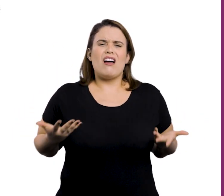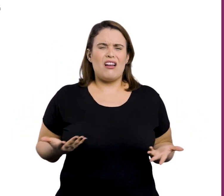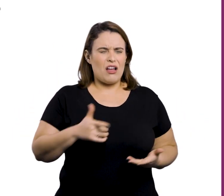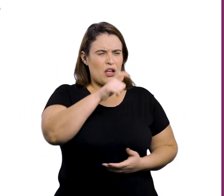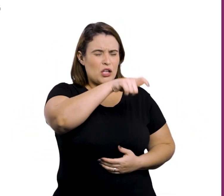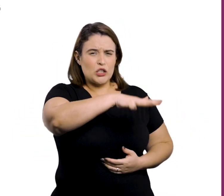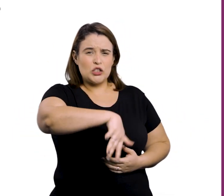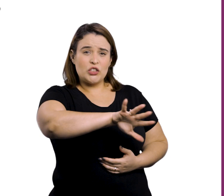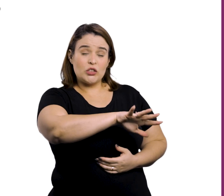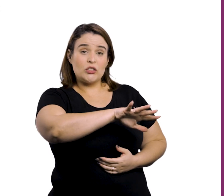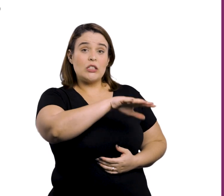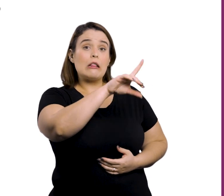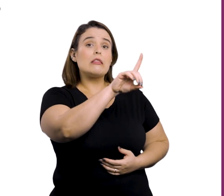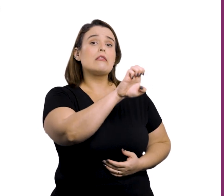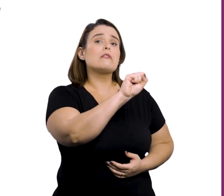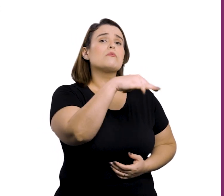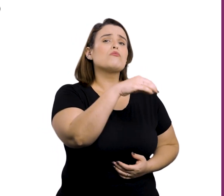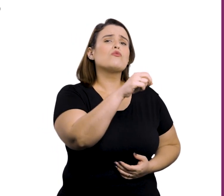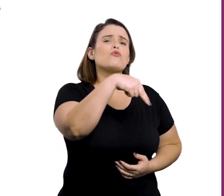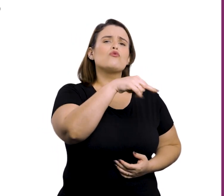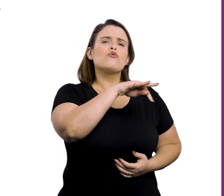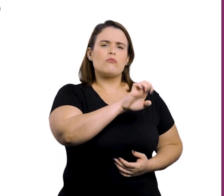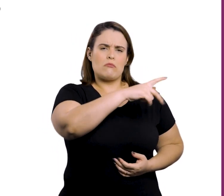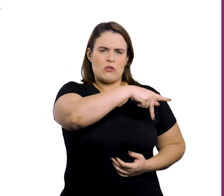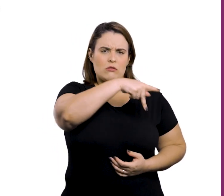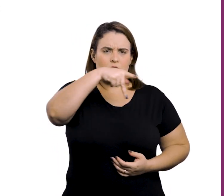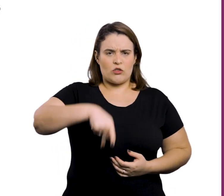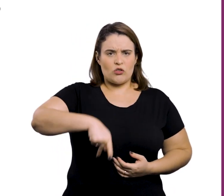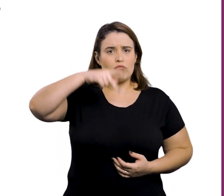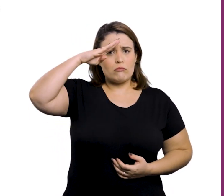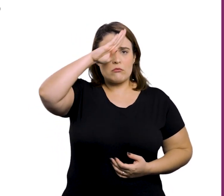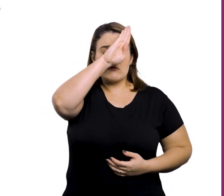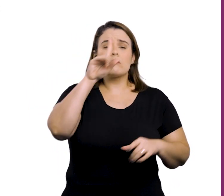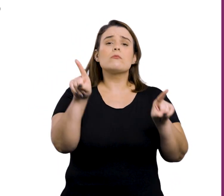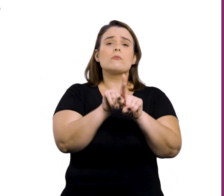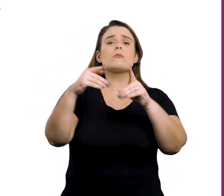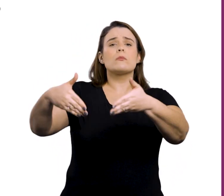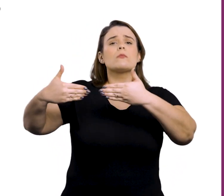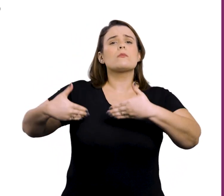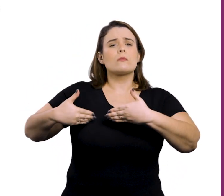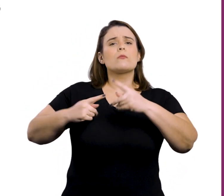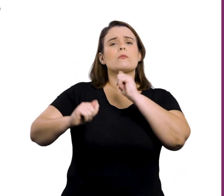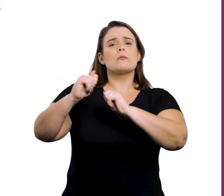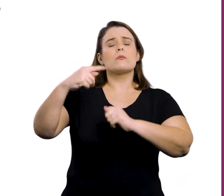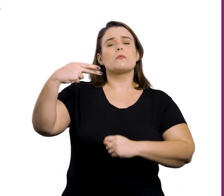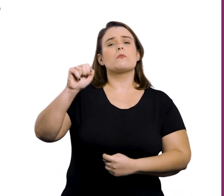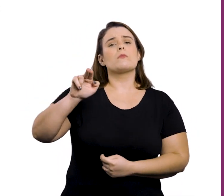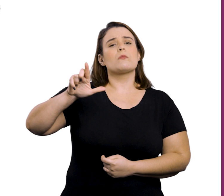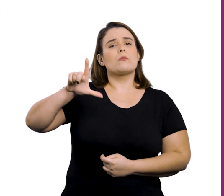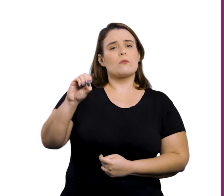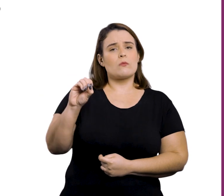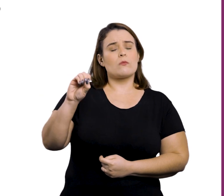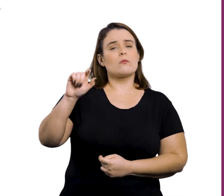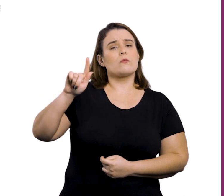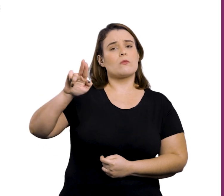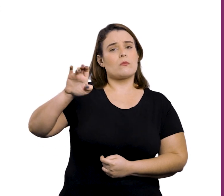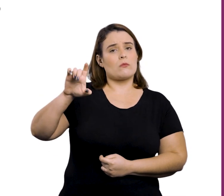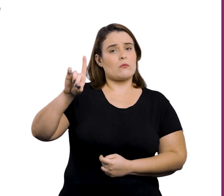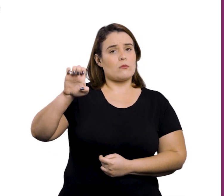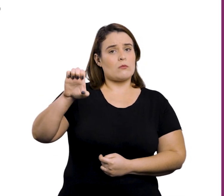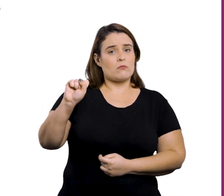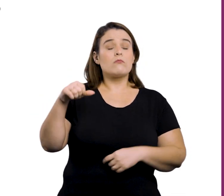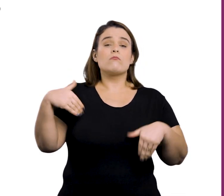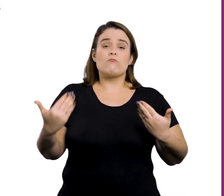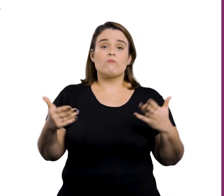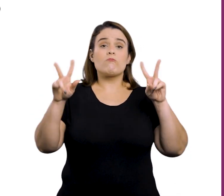um desmonte da educação sob o governo Jair Bolsonaro e de seu ministro da Economia, Paulo Guedes. Por isso,